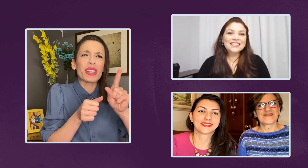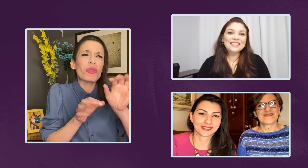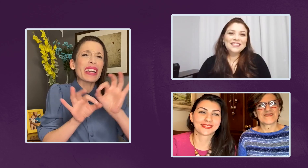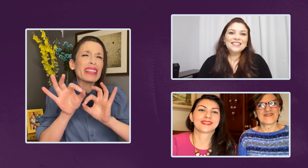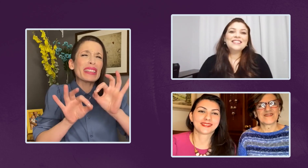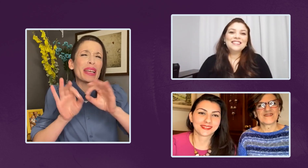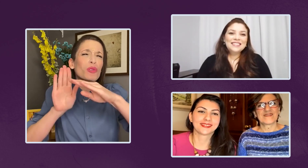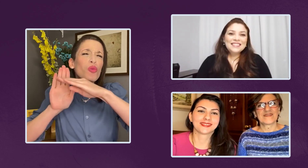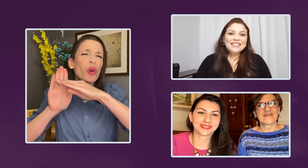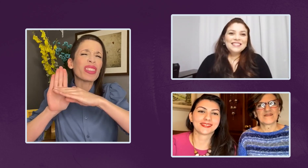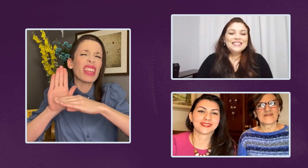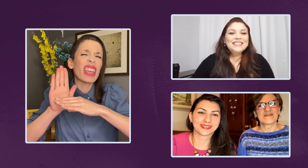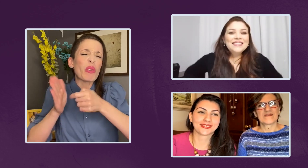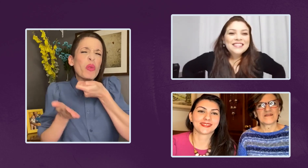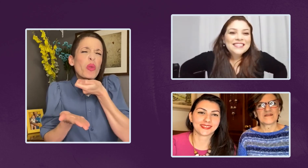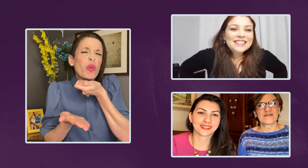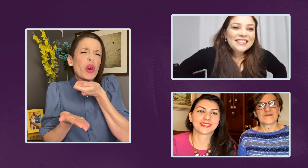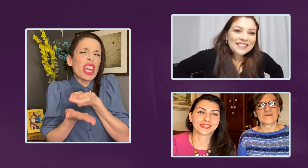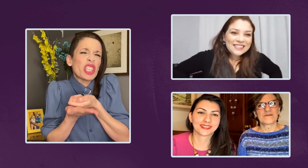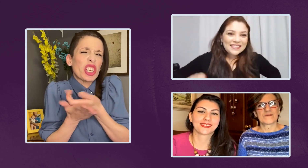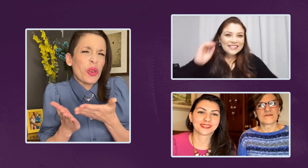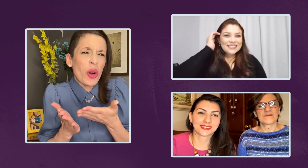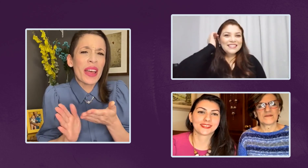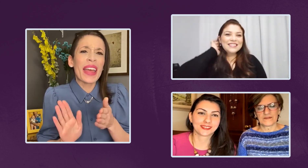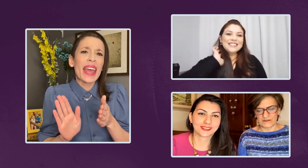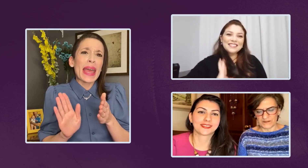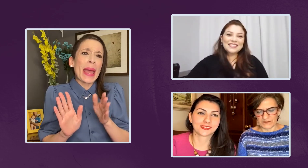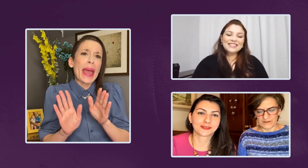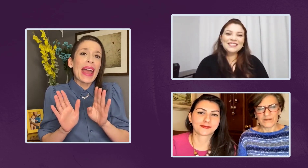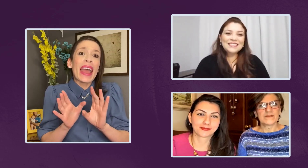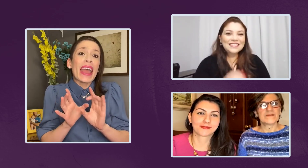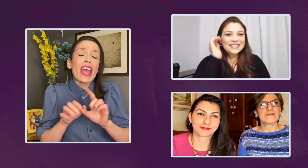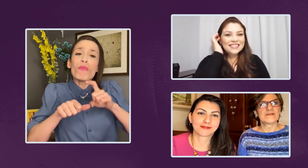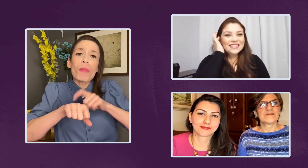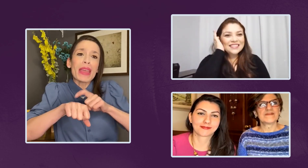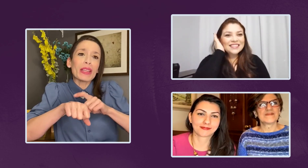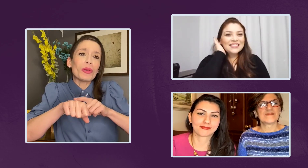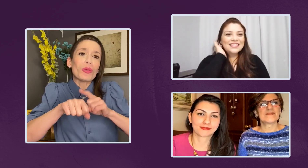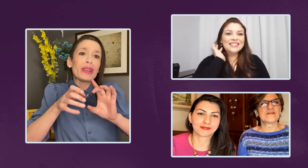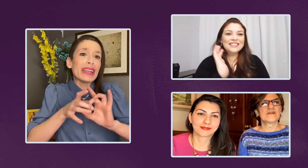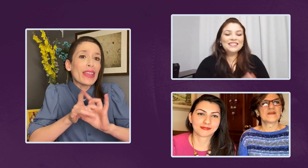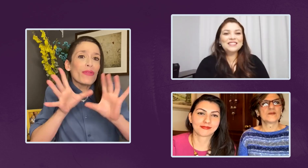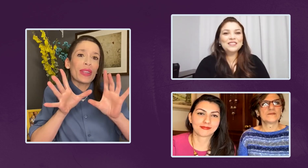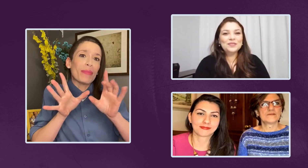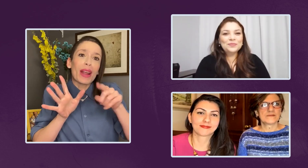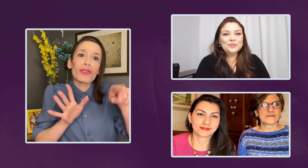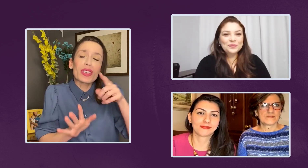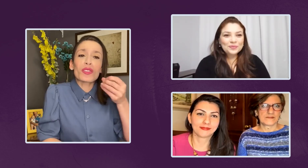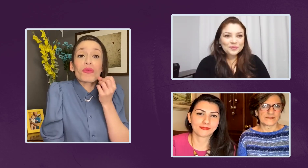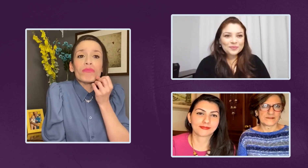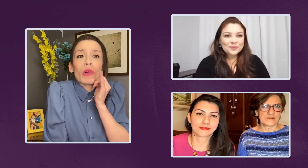Paty, não organizamos um roteiro rígido. É um momento livre